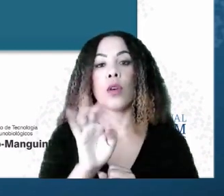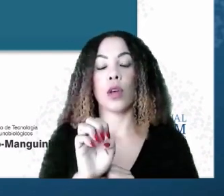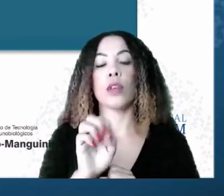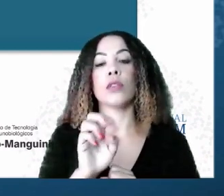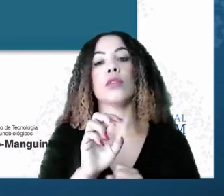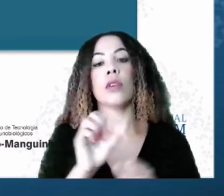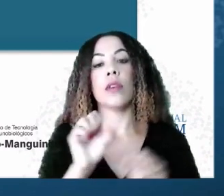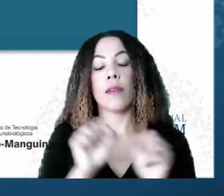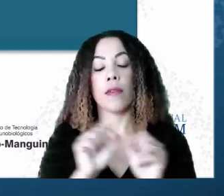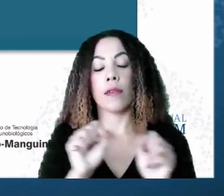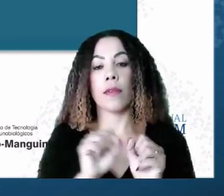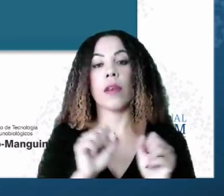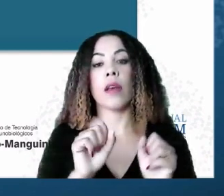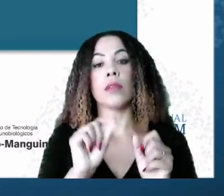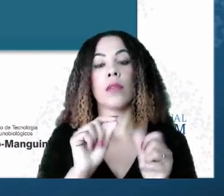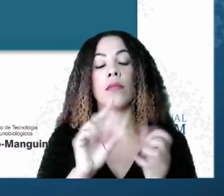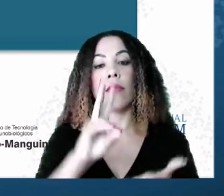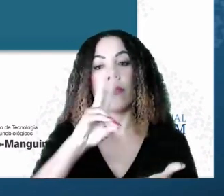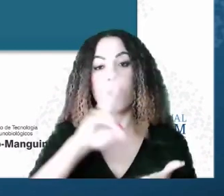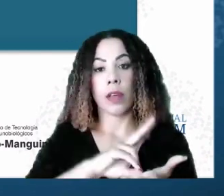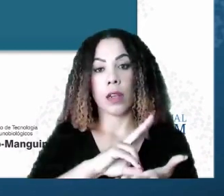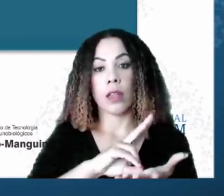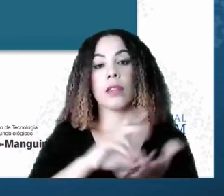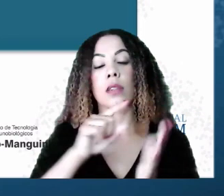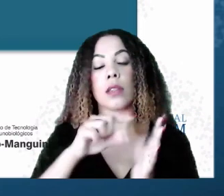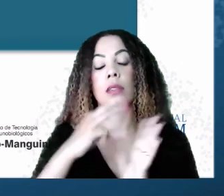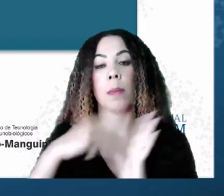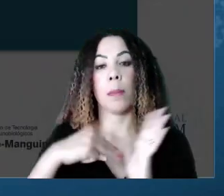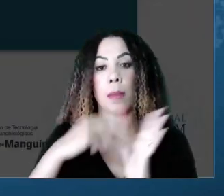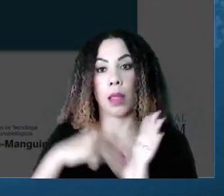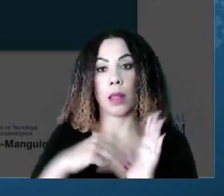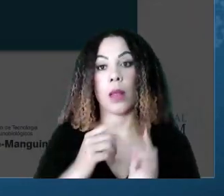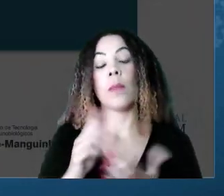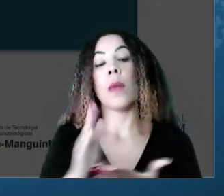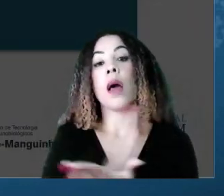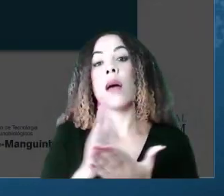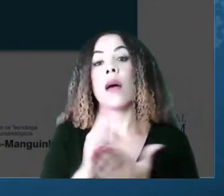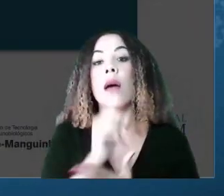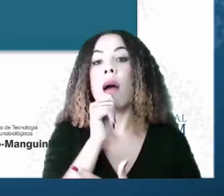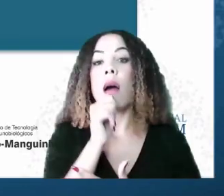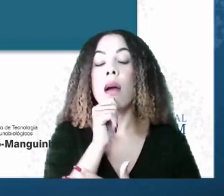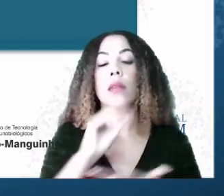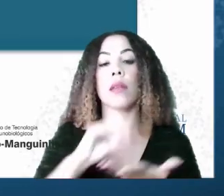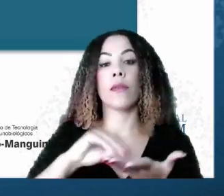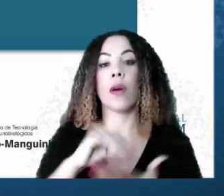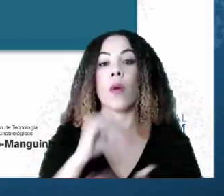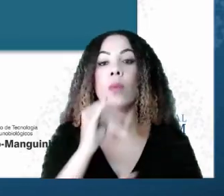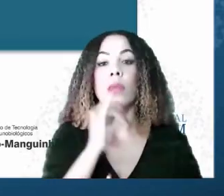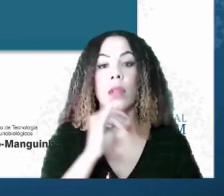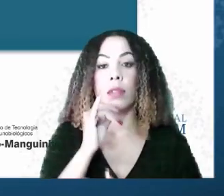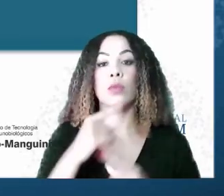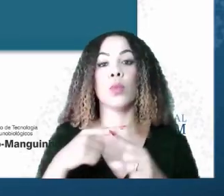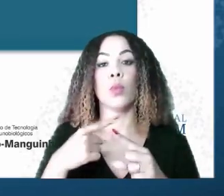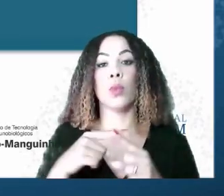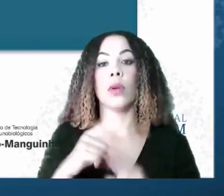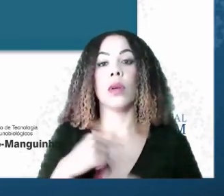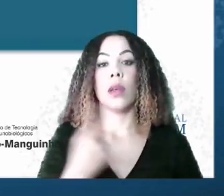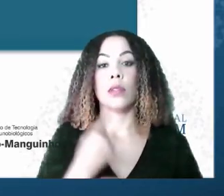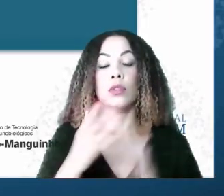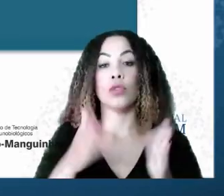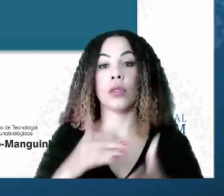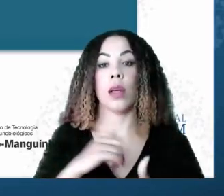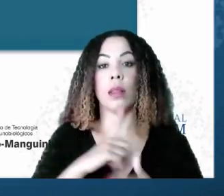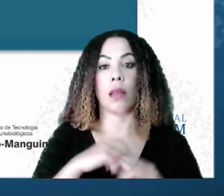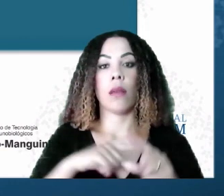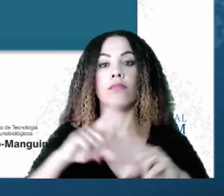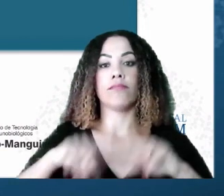fazer a validação desses métodos. Aqueles que ainda não estão testados é porque nós já temos os equipamentos, mas